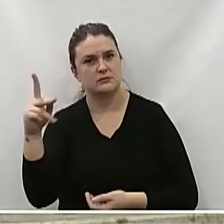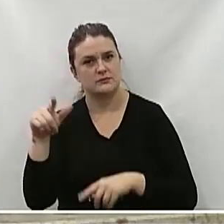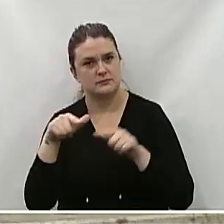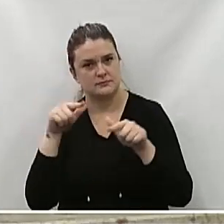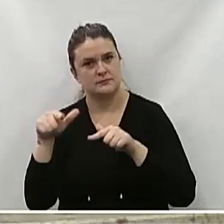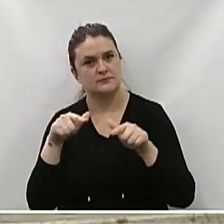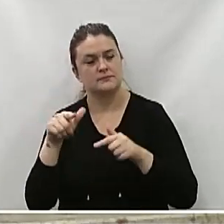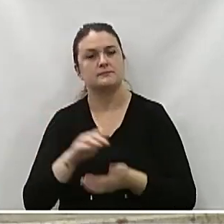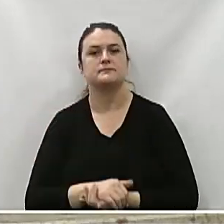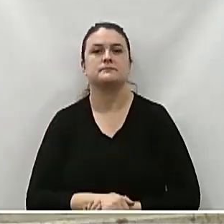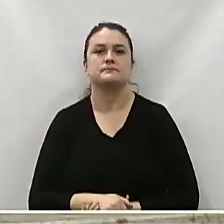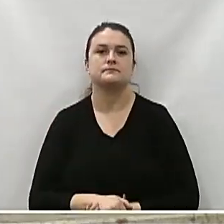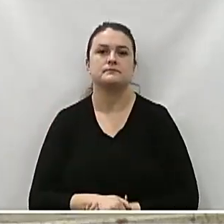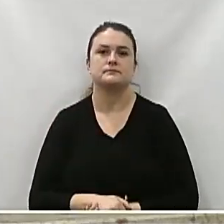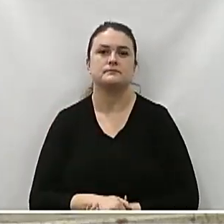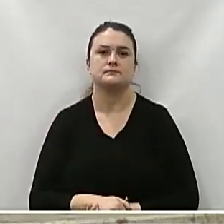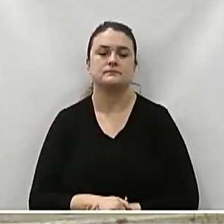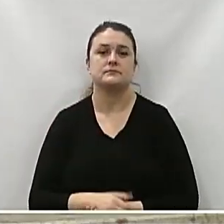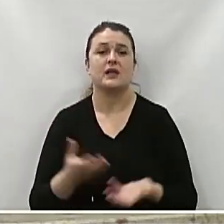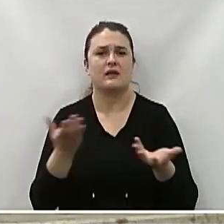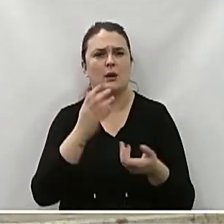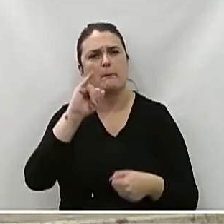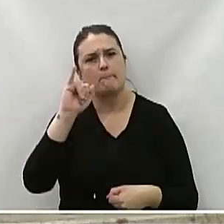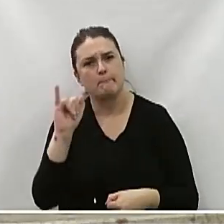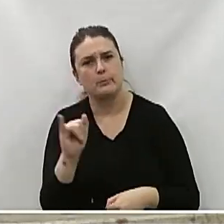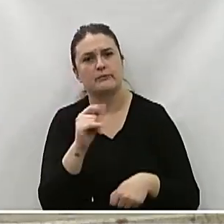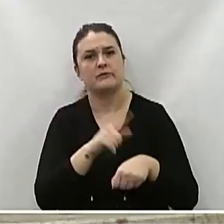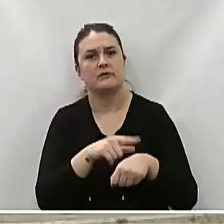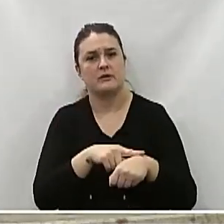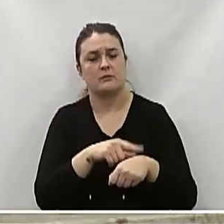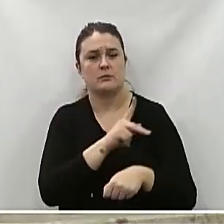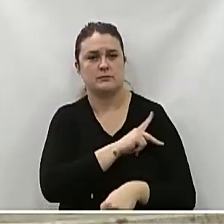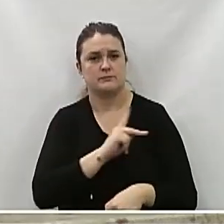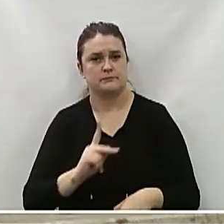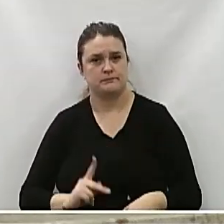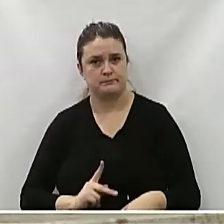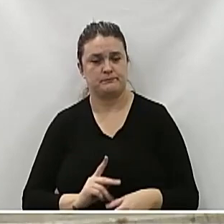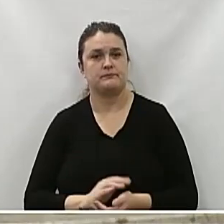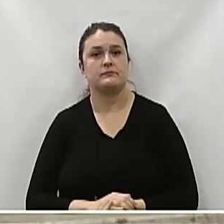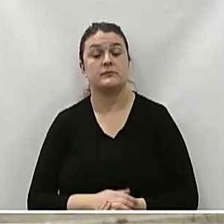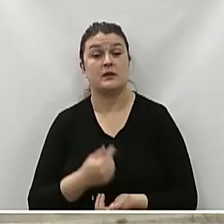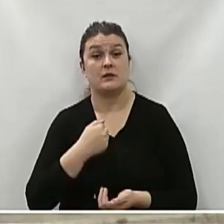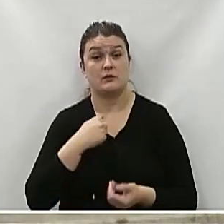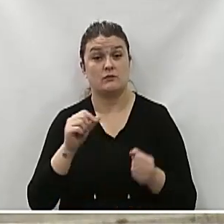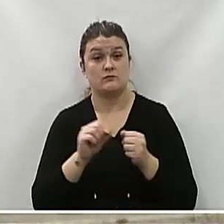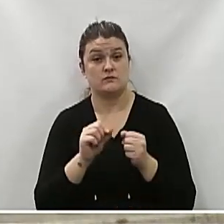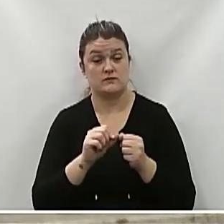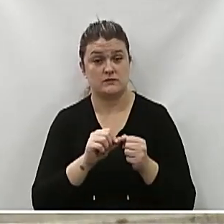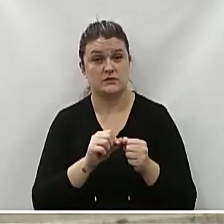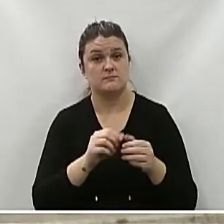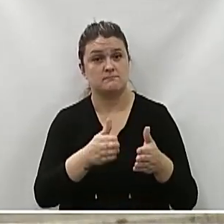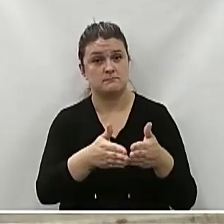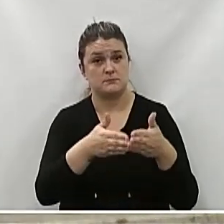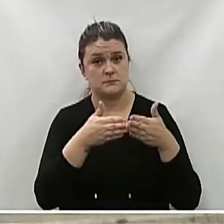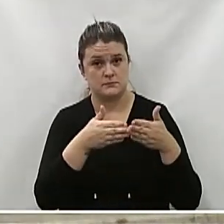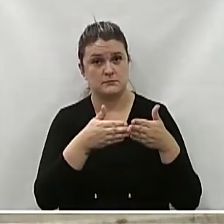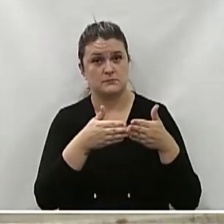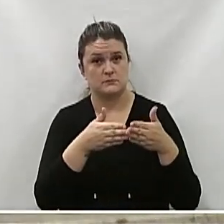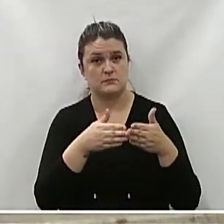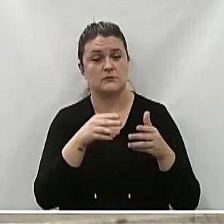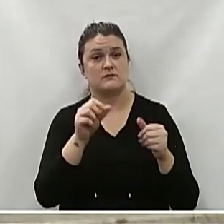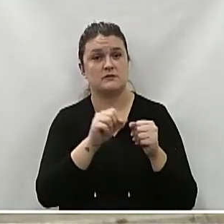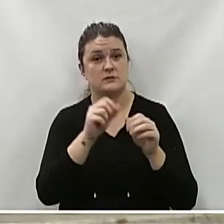a sua pessoa quero aproveitar na palavra livre Senhor Presidente dizer que eu entrei com dentro dessa casa com